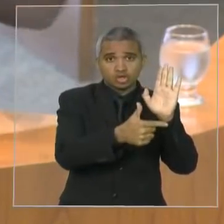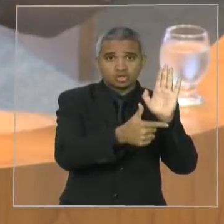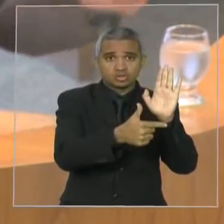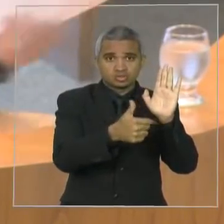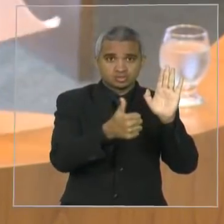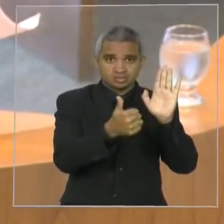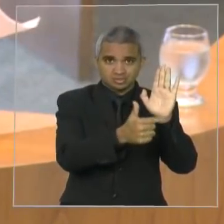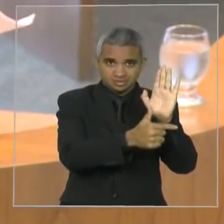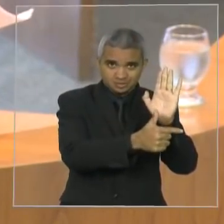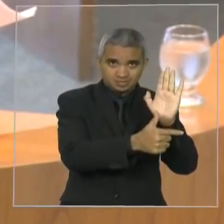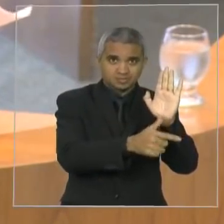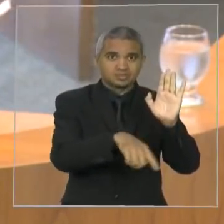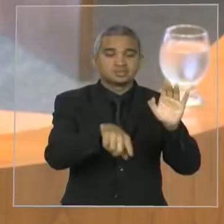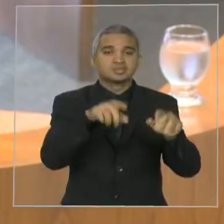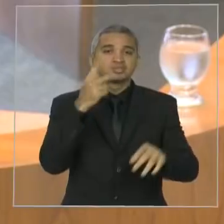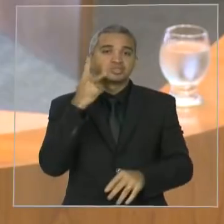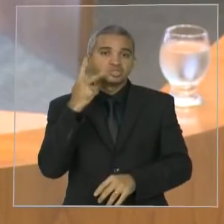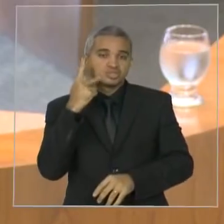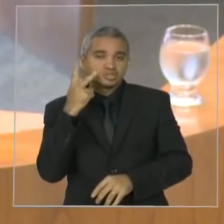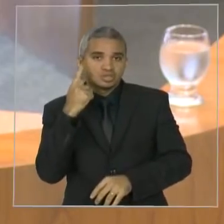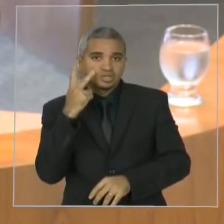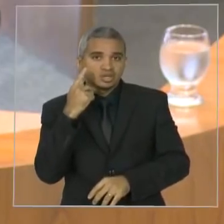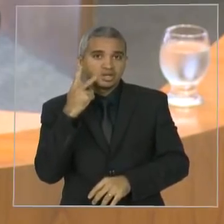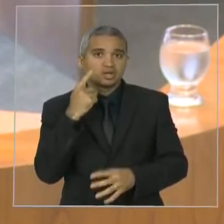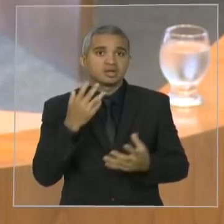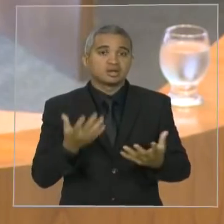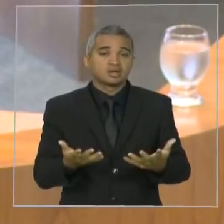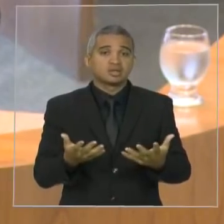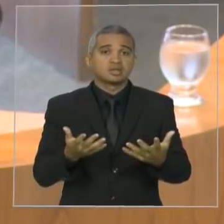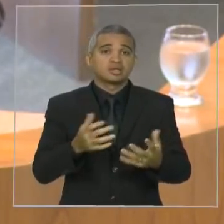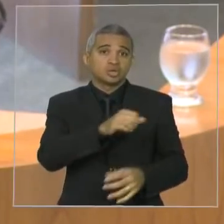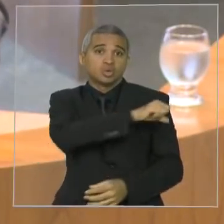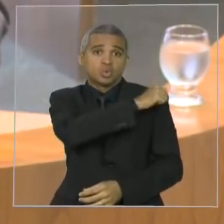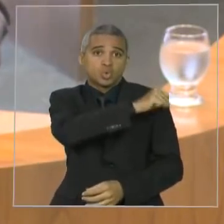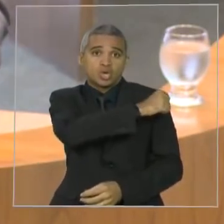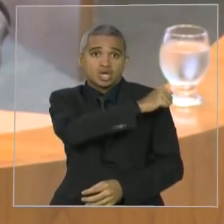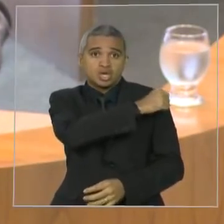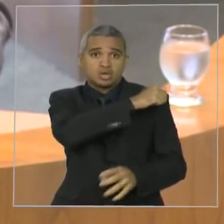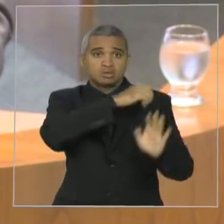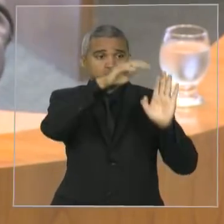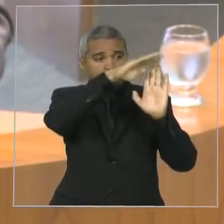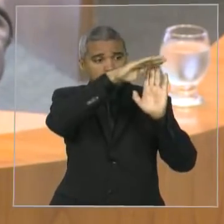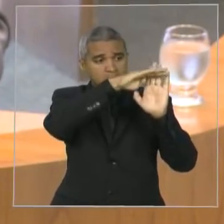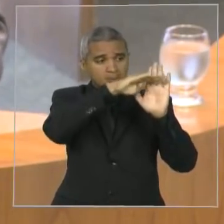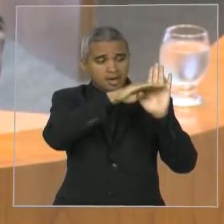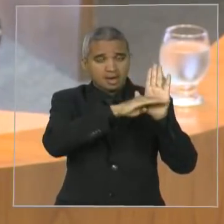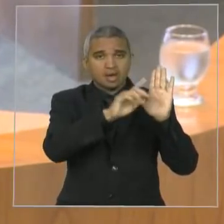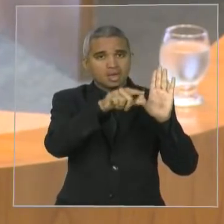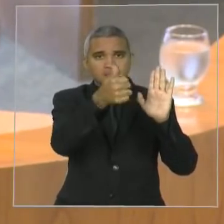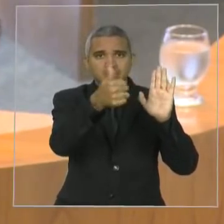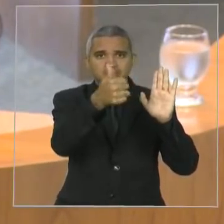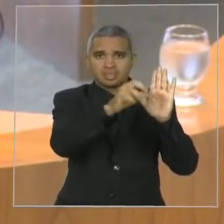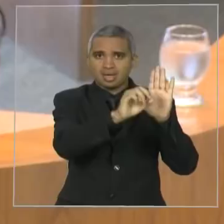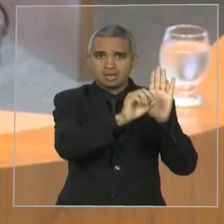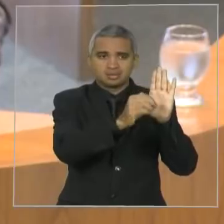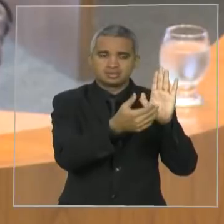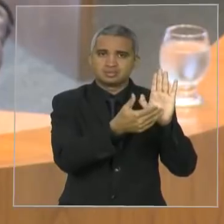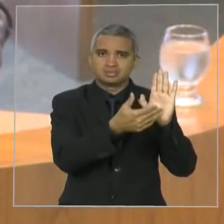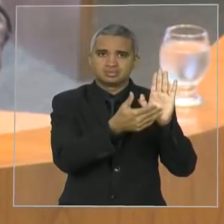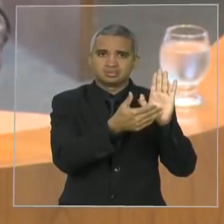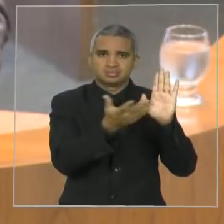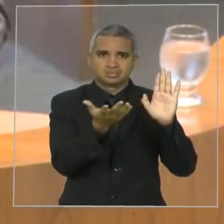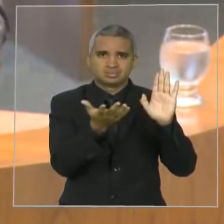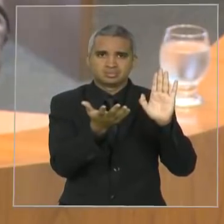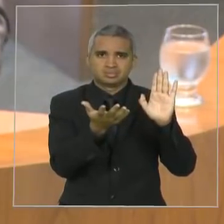segundo as últimas pesquisas. Segundo as últimas pesquisas, o Rio de Janeiro é o estado, é o 10º estado mais